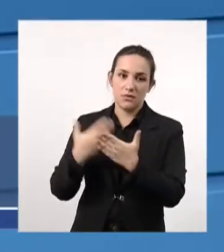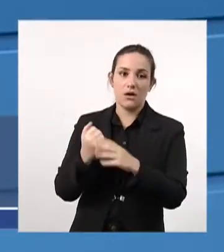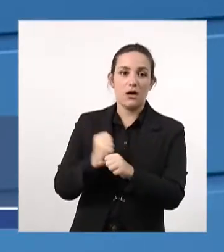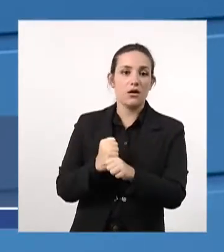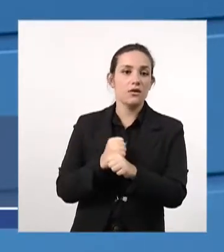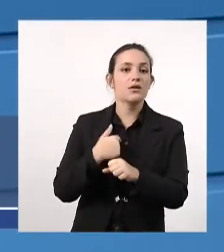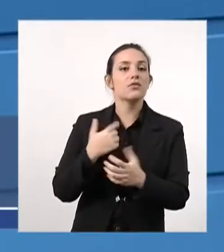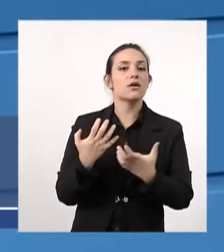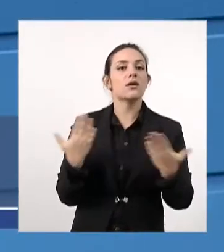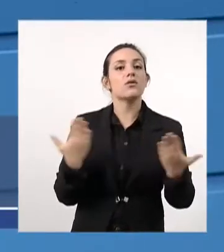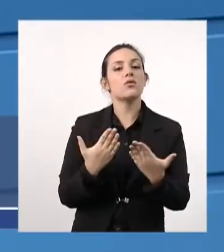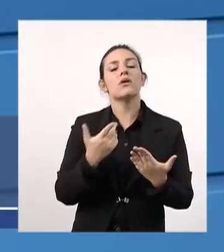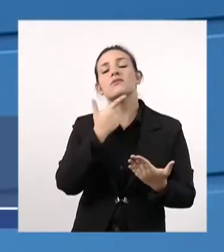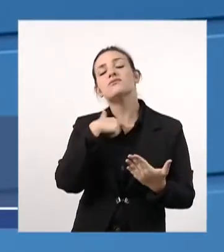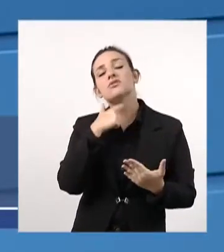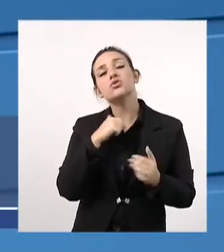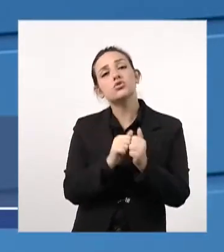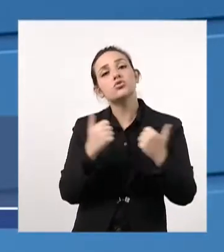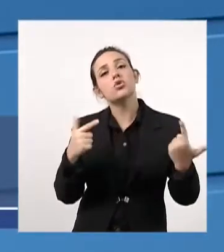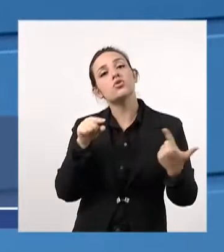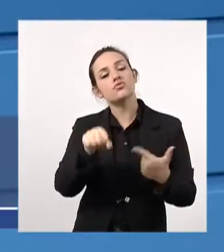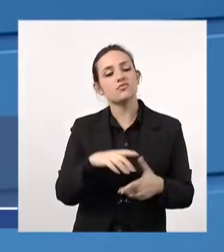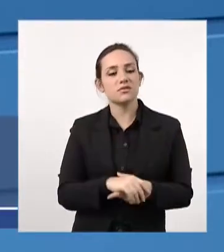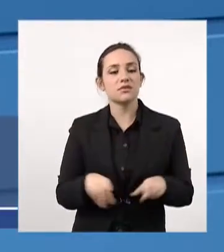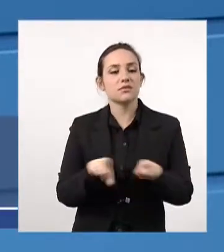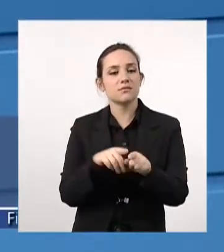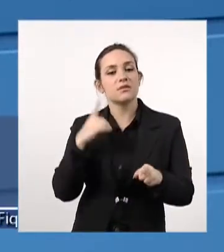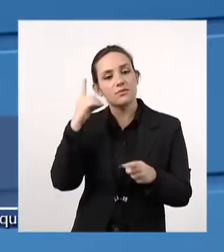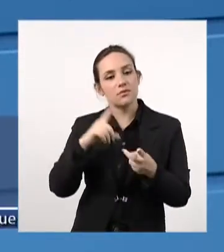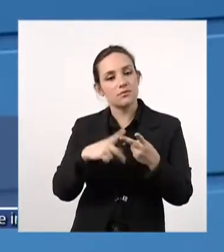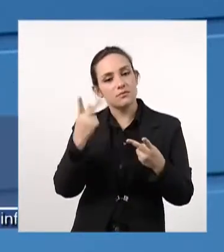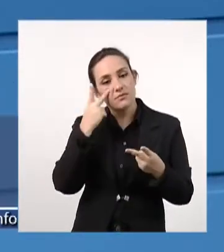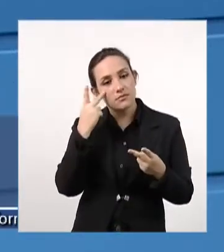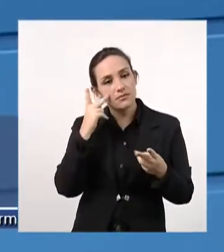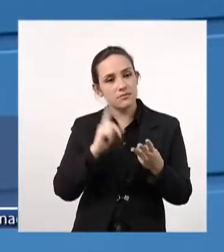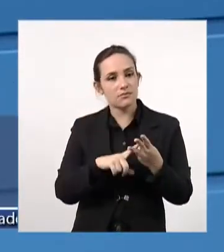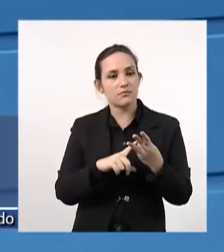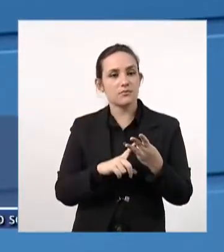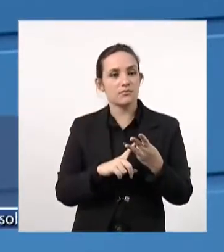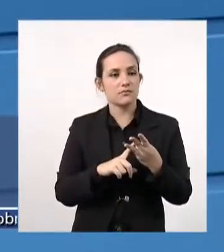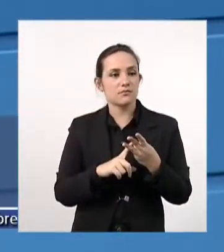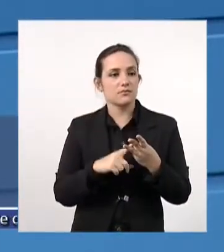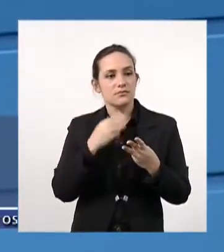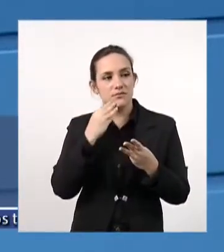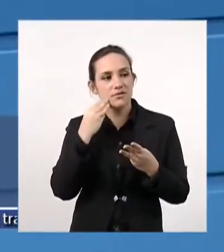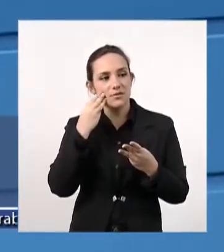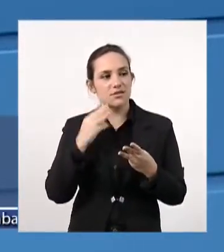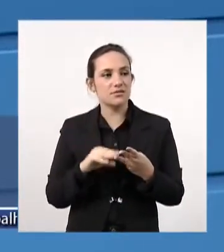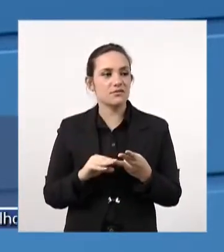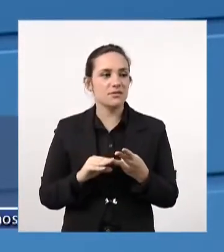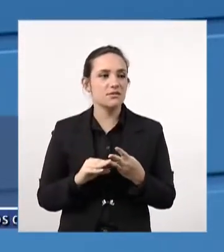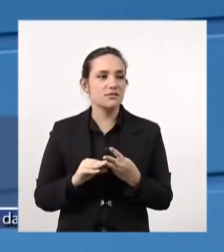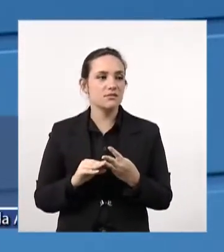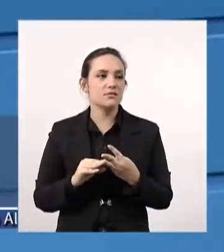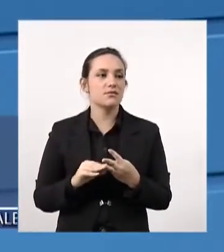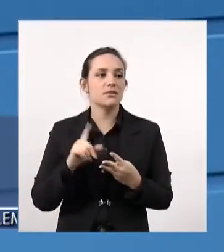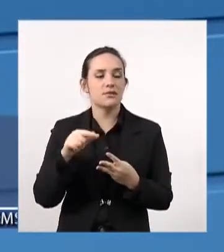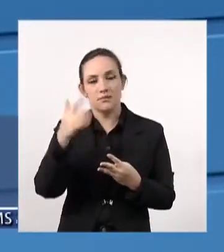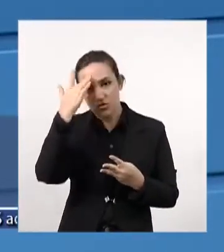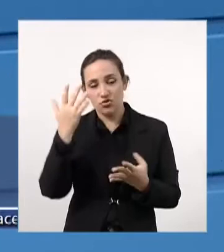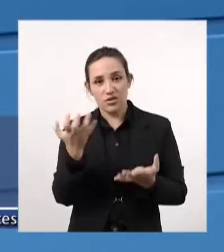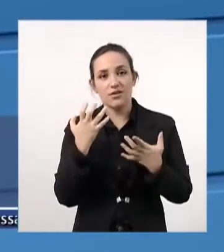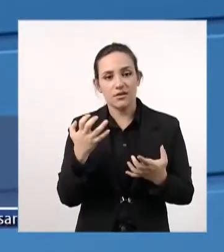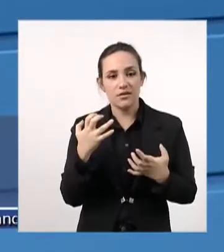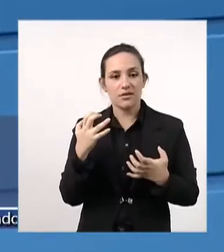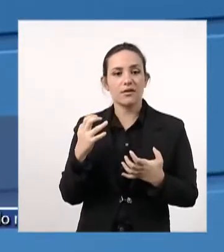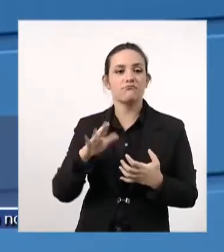tudo, desejar sorte a Vossa Excelência, ao deputado Pedro Kemp, deputado Marçal, aos outros que são aí pré-candidatos. Eu não tenho dúvida